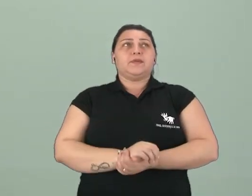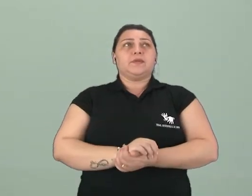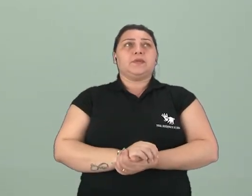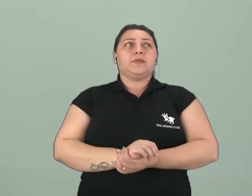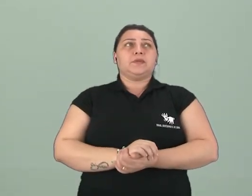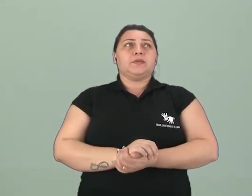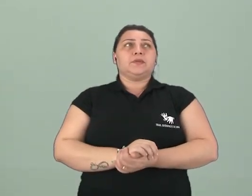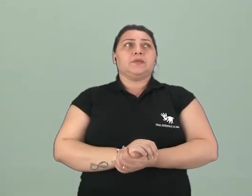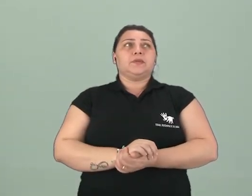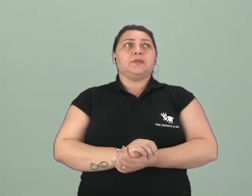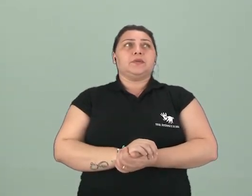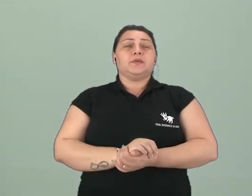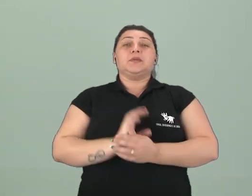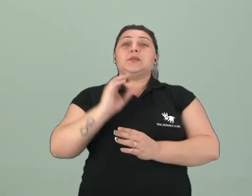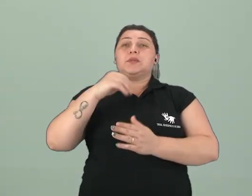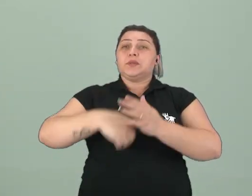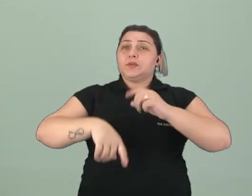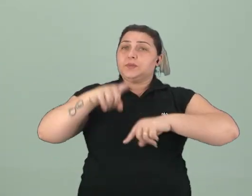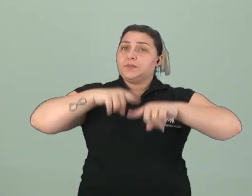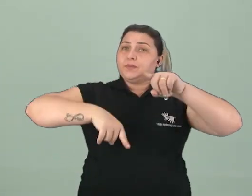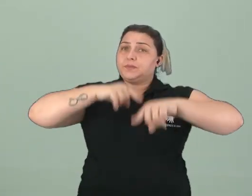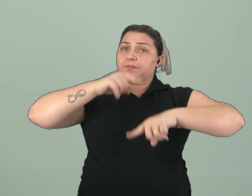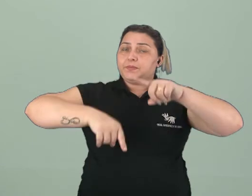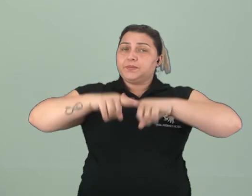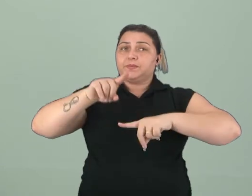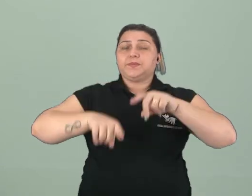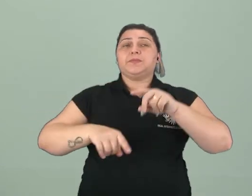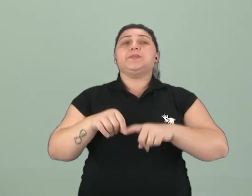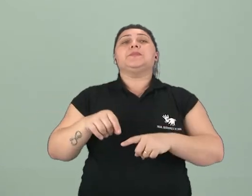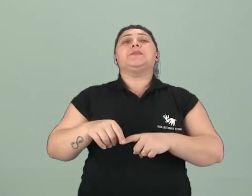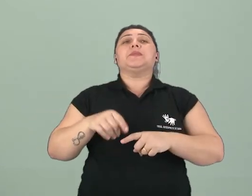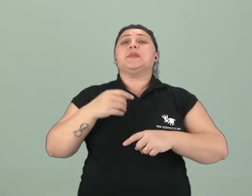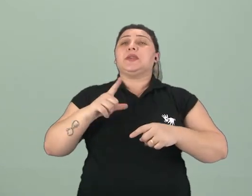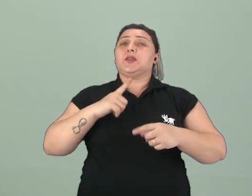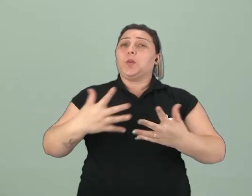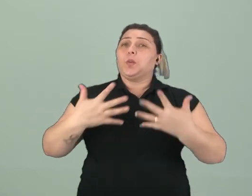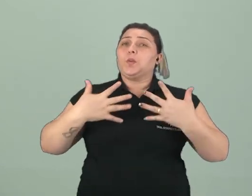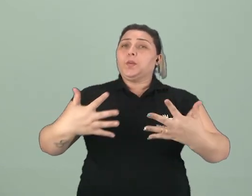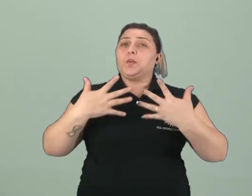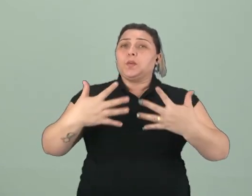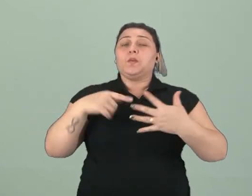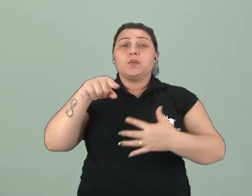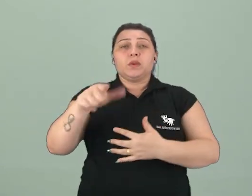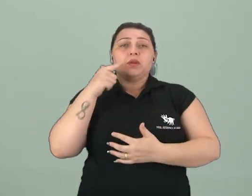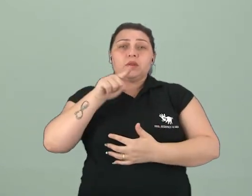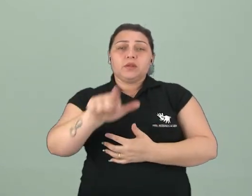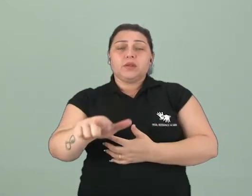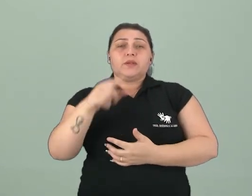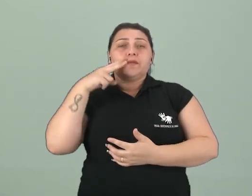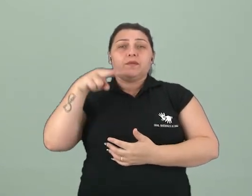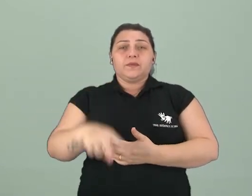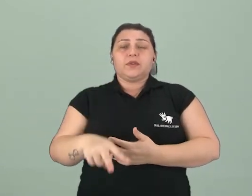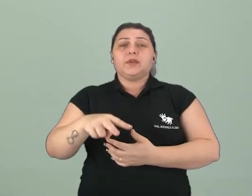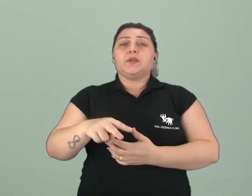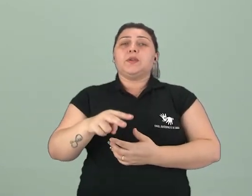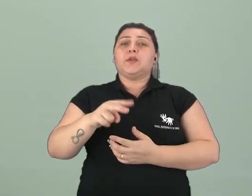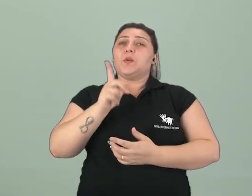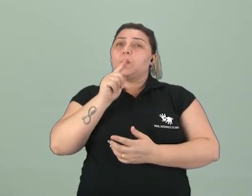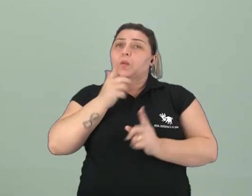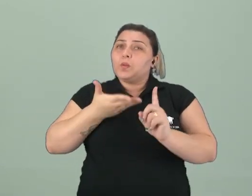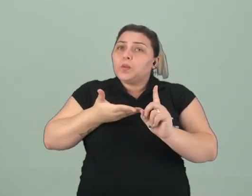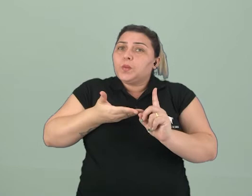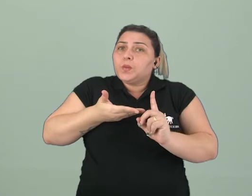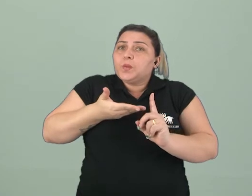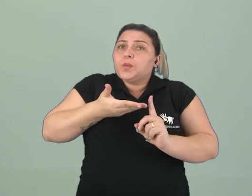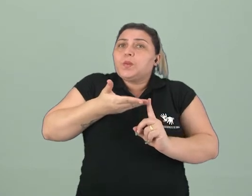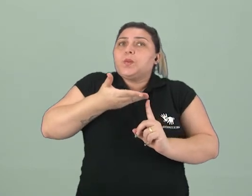quando colocava num objeto que emitia calor, você conseguiria ver o líquido subindo